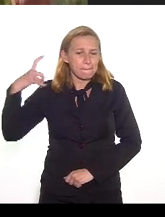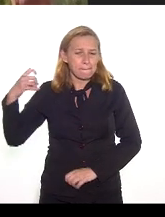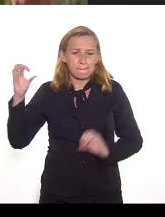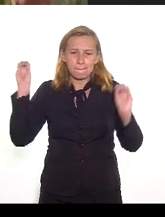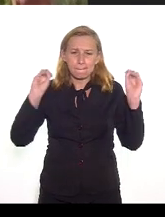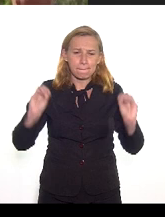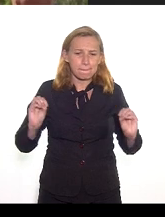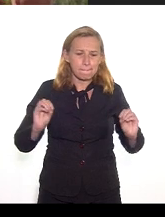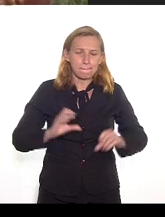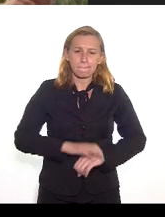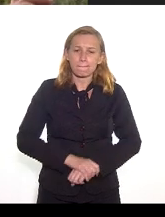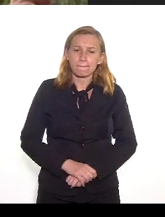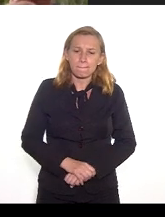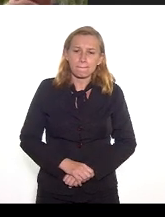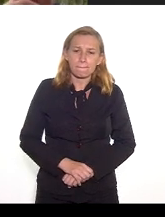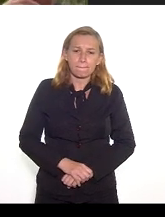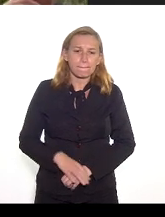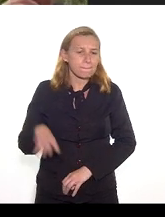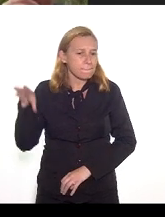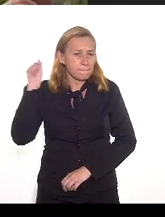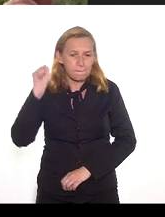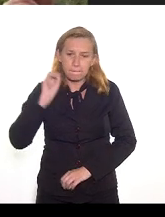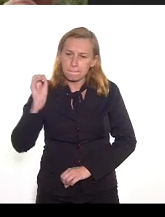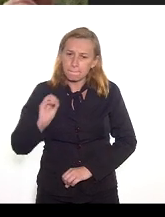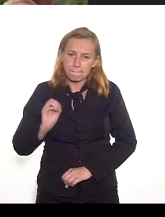gentileza. Está sem áudio, Marcos. Está sem áudio.